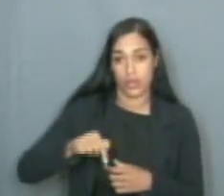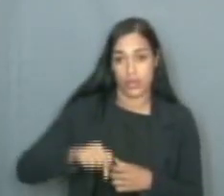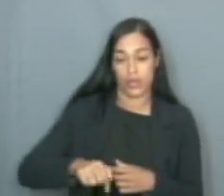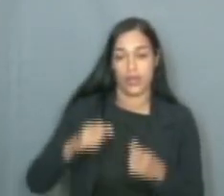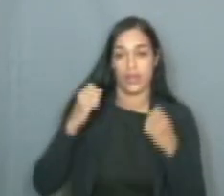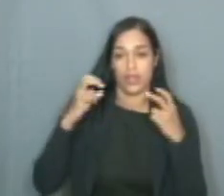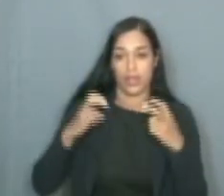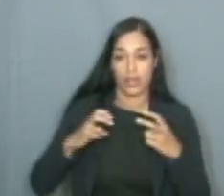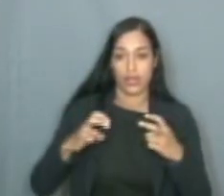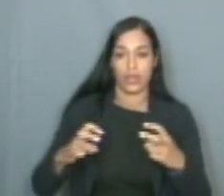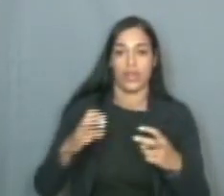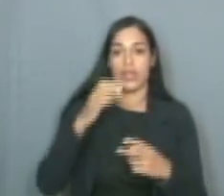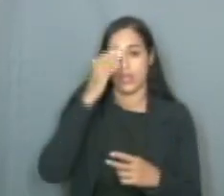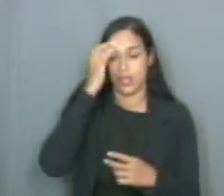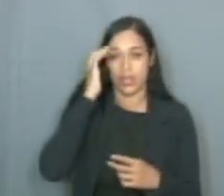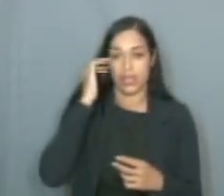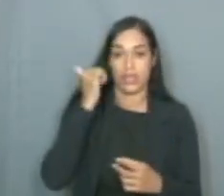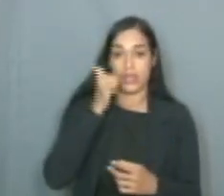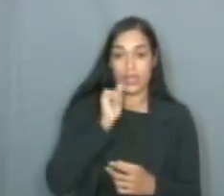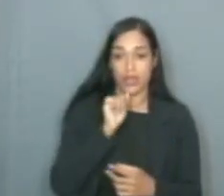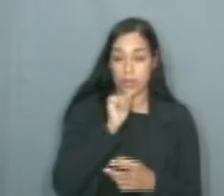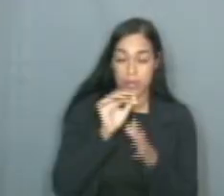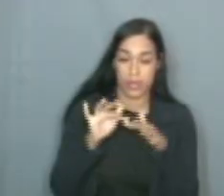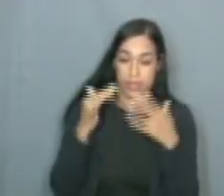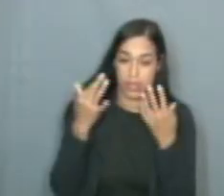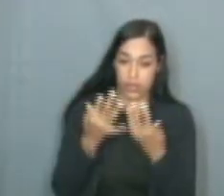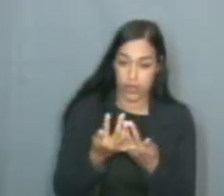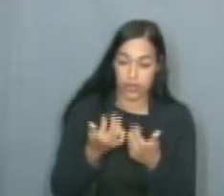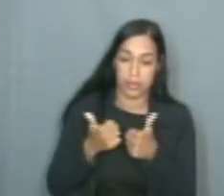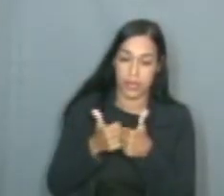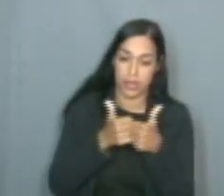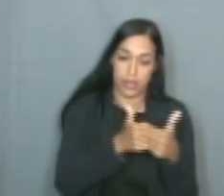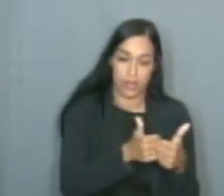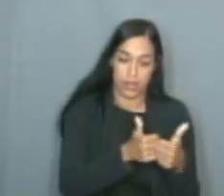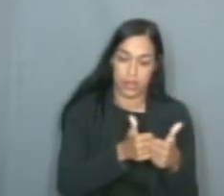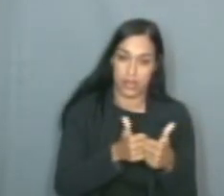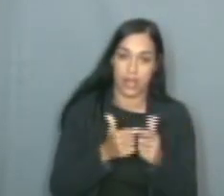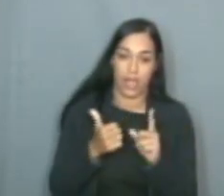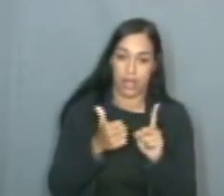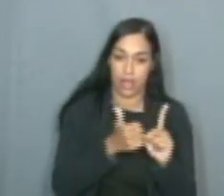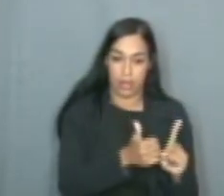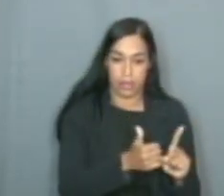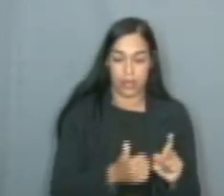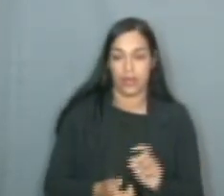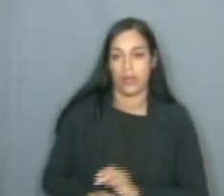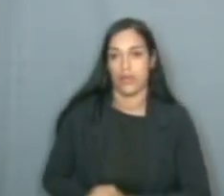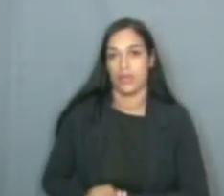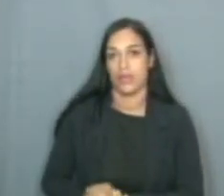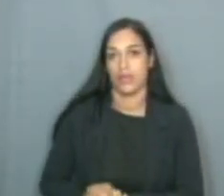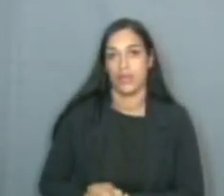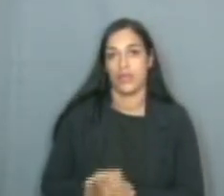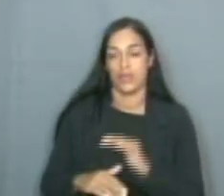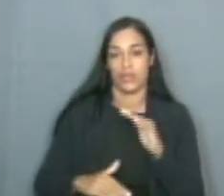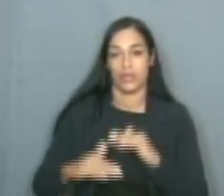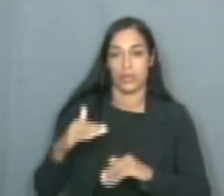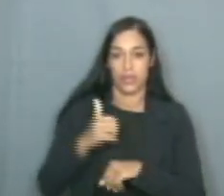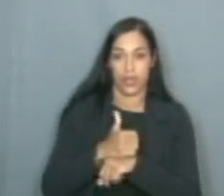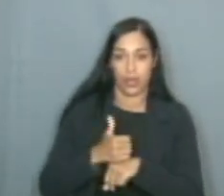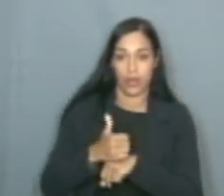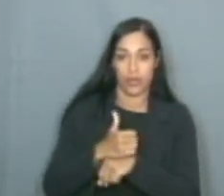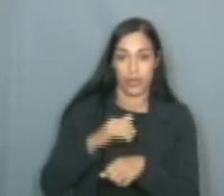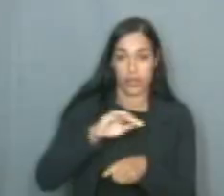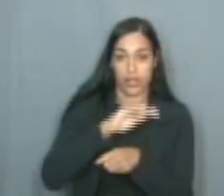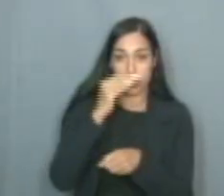nas galerias, as mães, as famílias atípicas e os profissionais dessa casa que